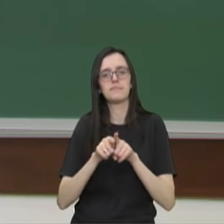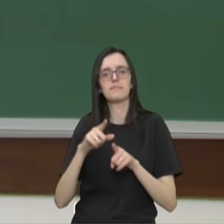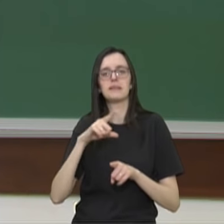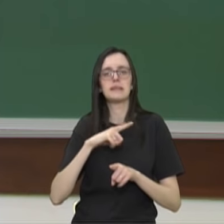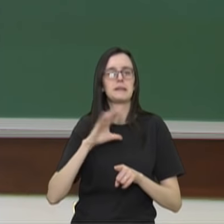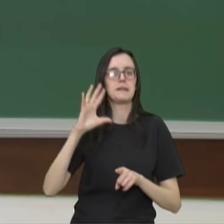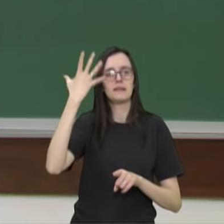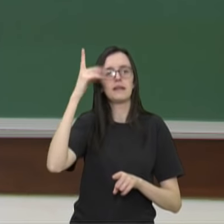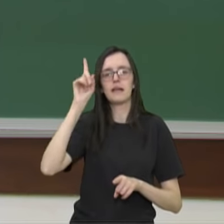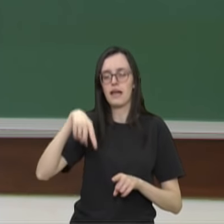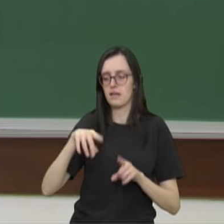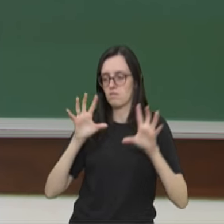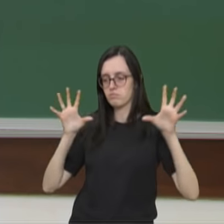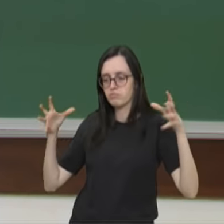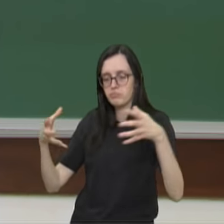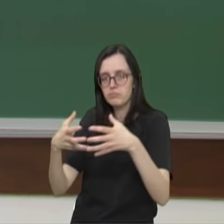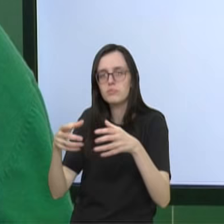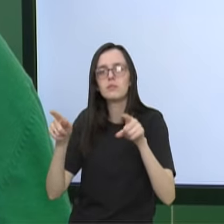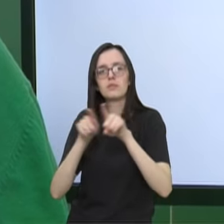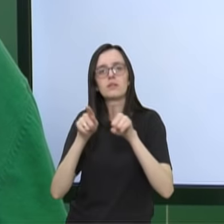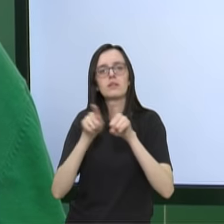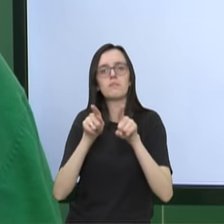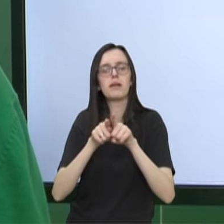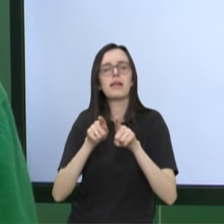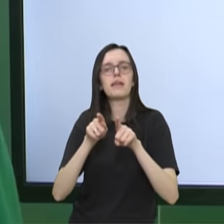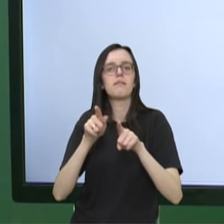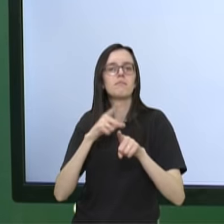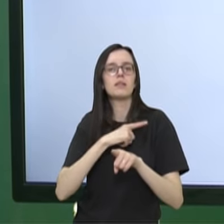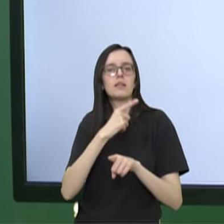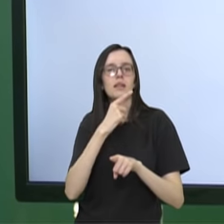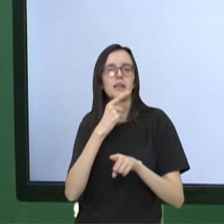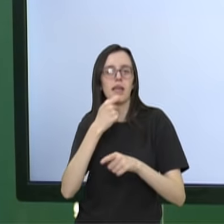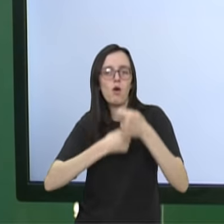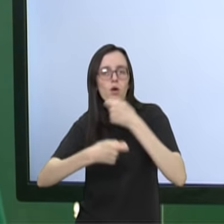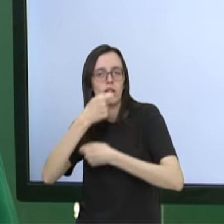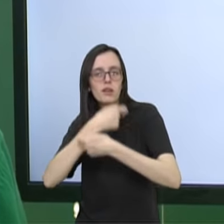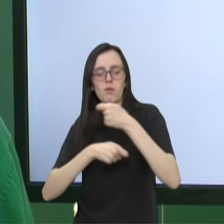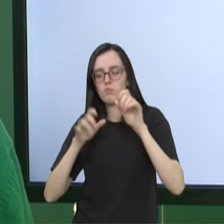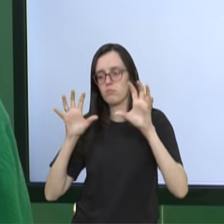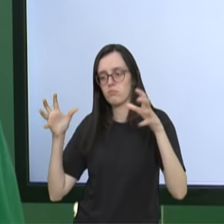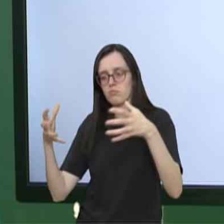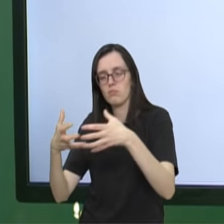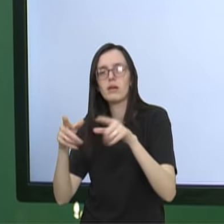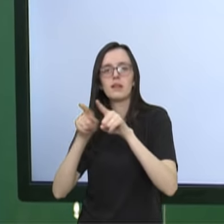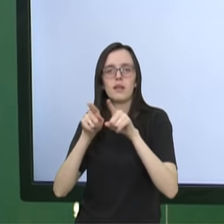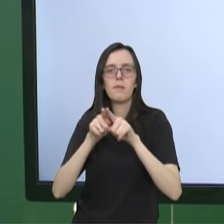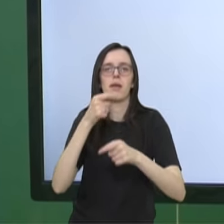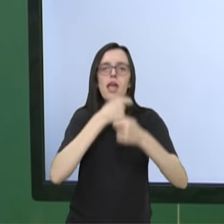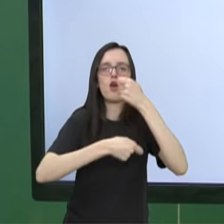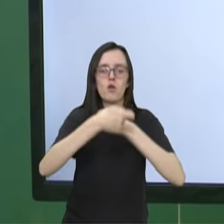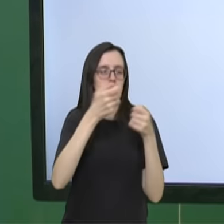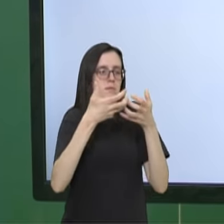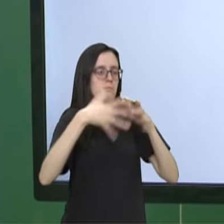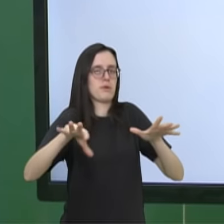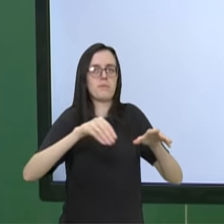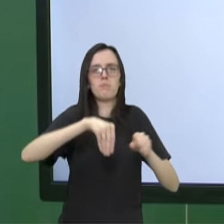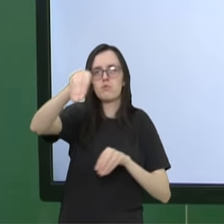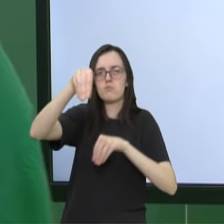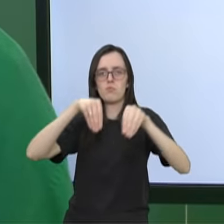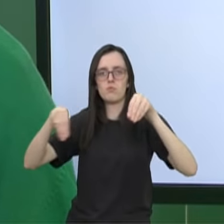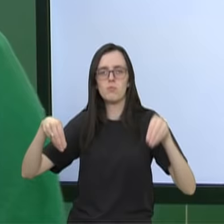do fenômeno de aglomeração e do diabo numeração economia de aglomeração e economia de desaglomeração